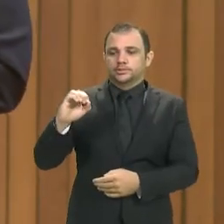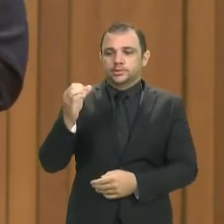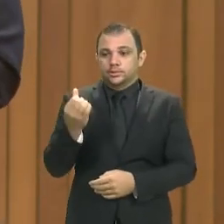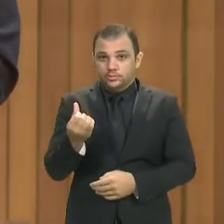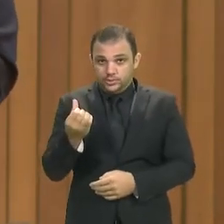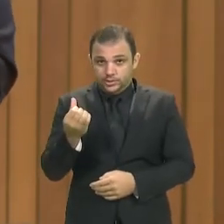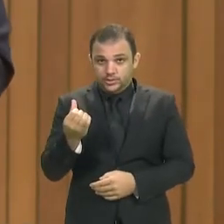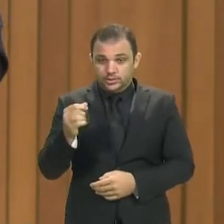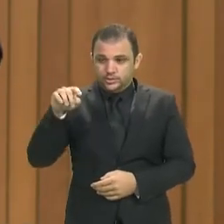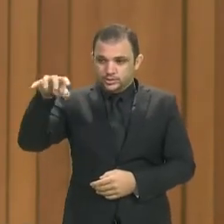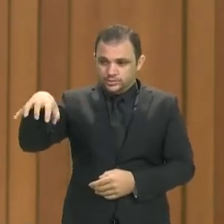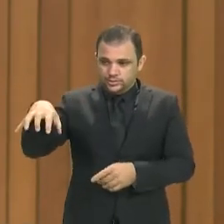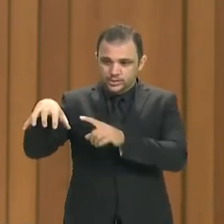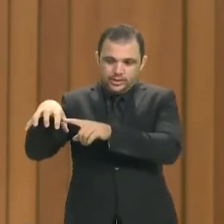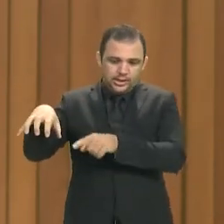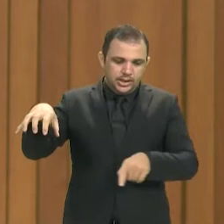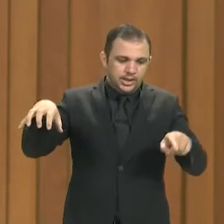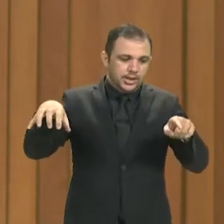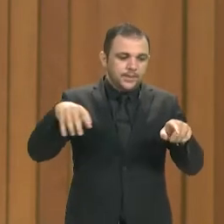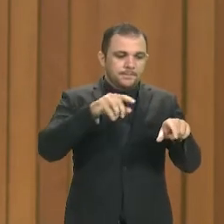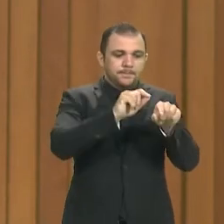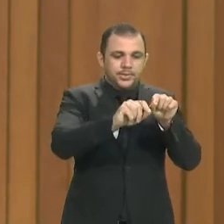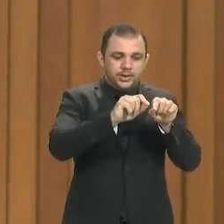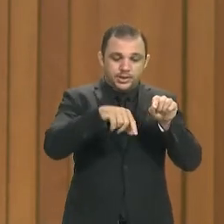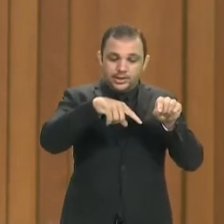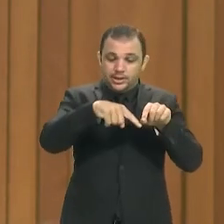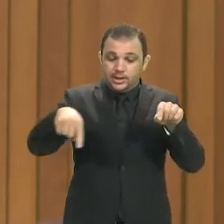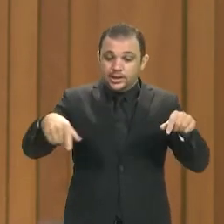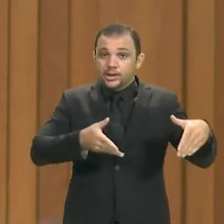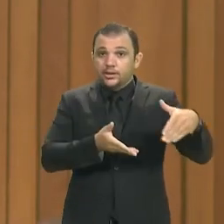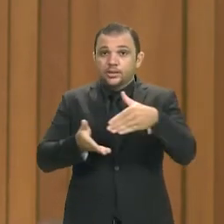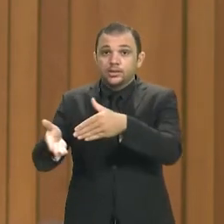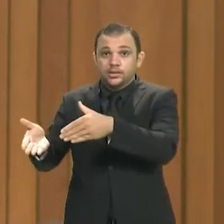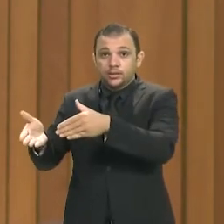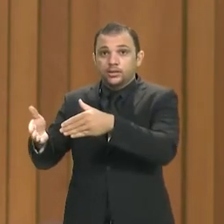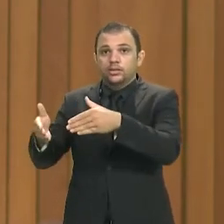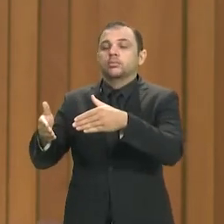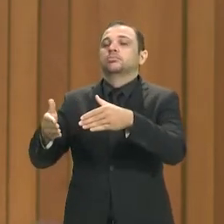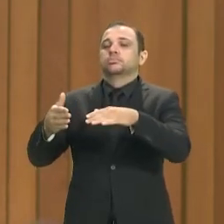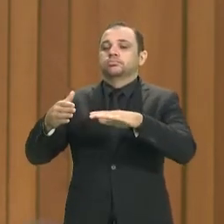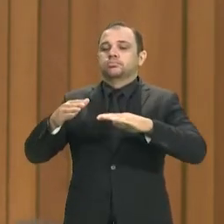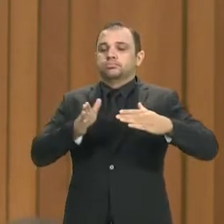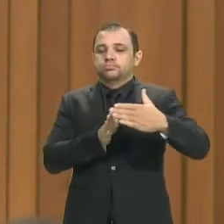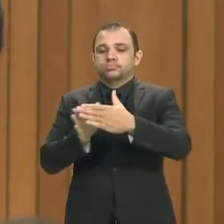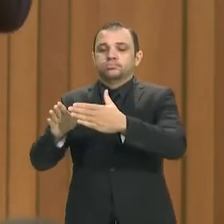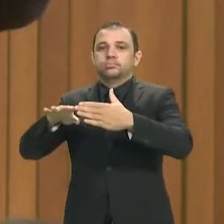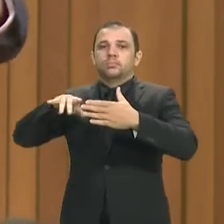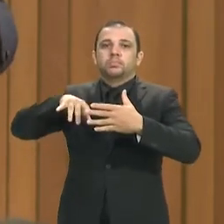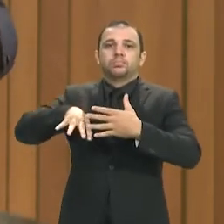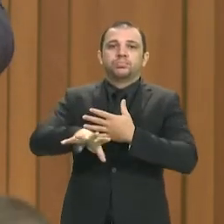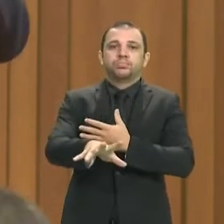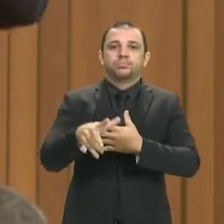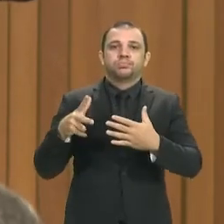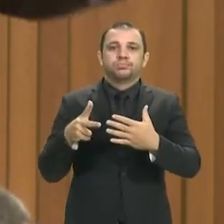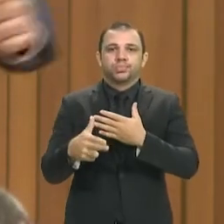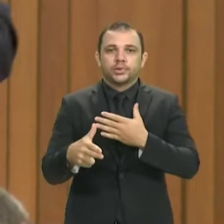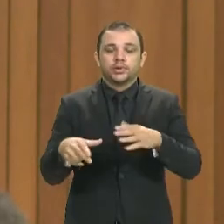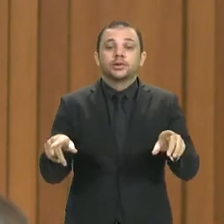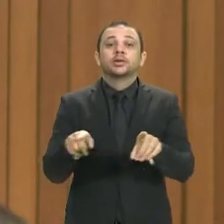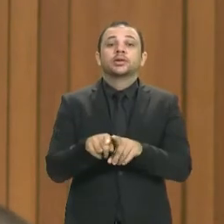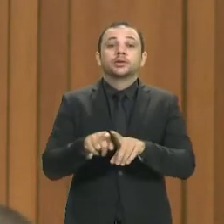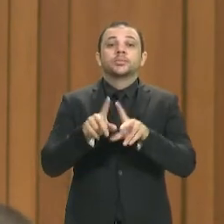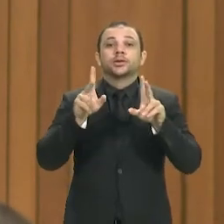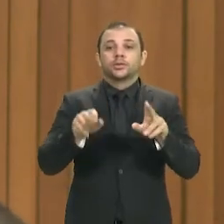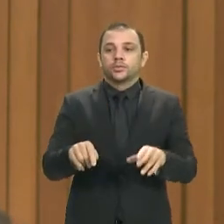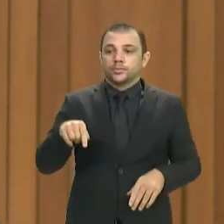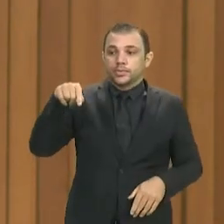a Pinheiro, está cortada, e a mesma MA-006, que liga Pedro do Rosário a Zedoca, para dar acesso